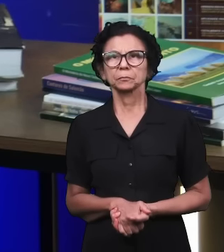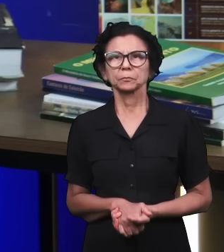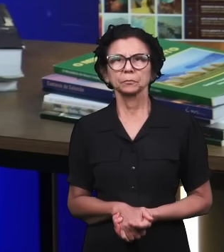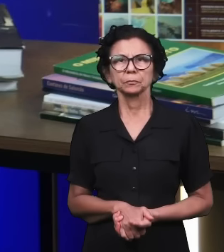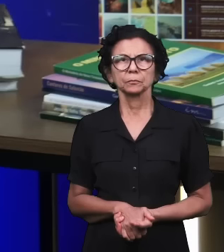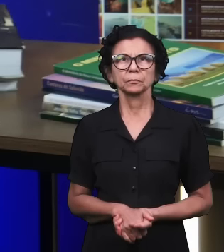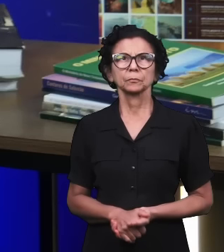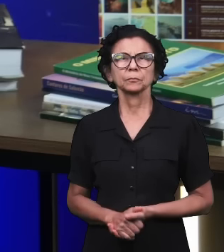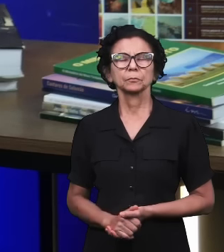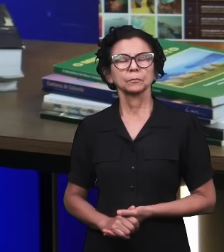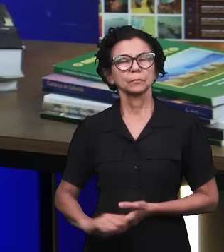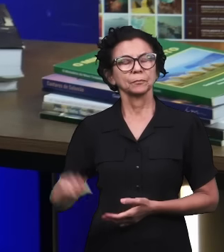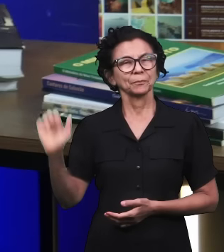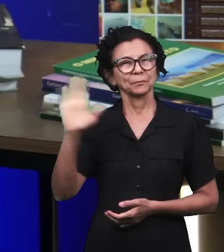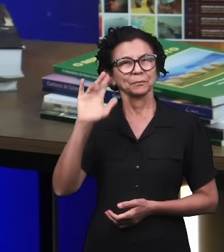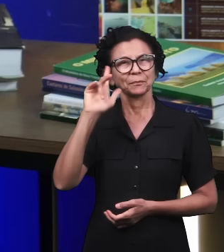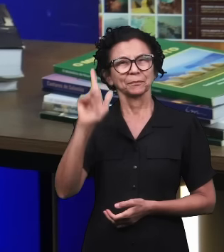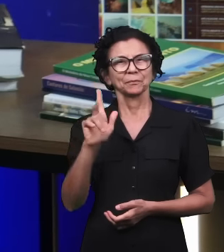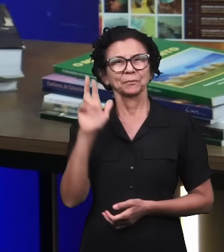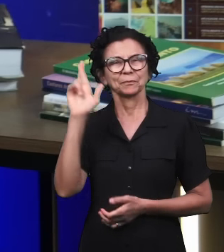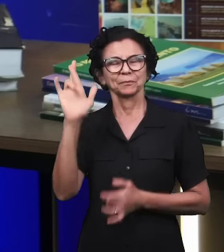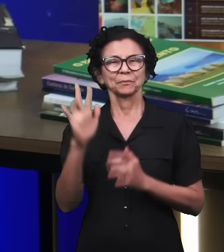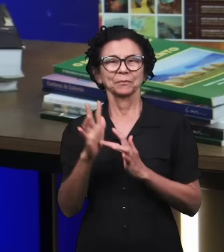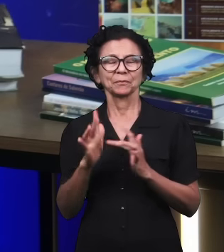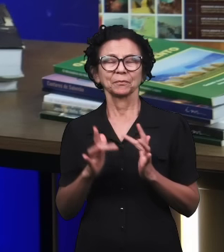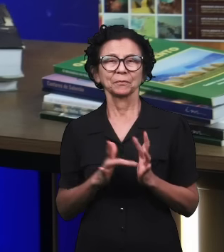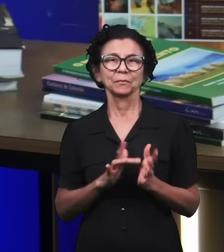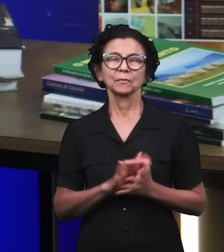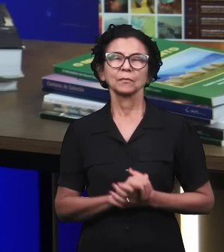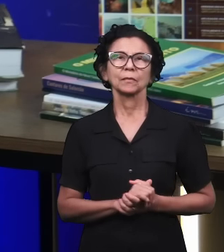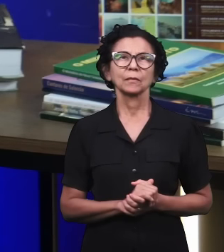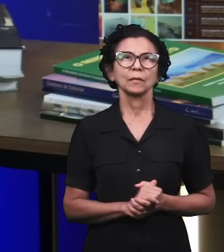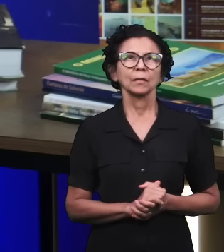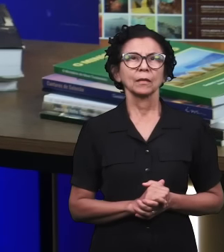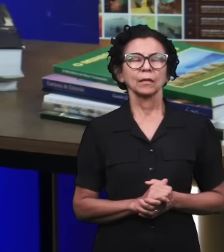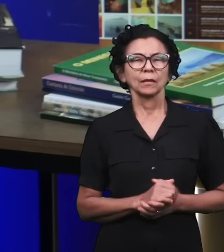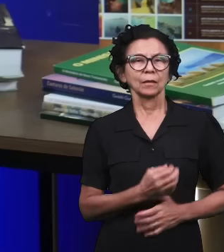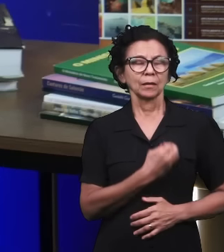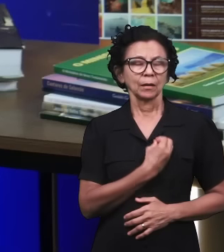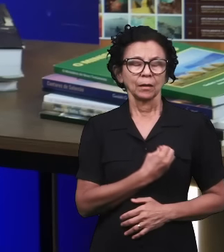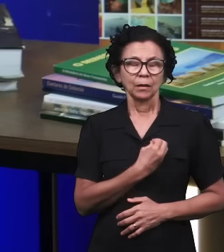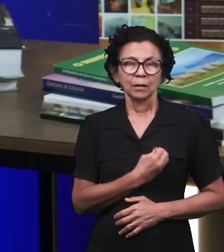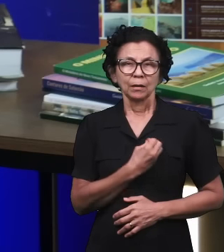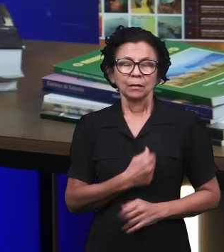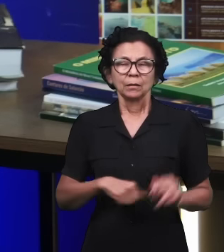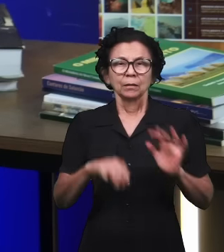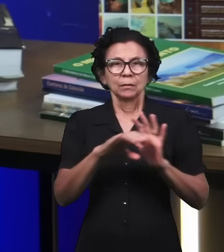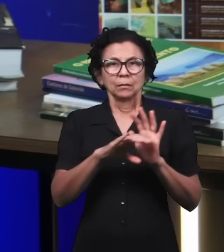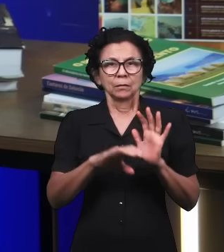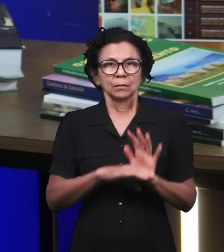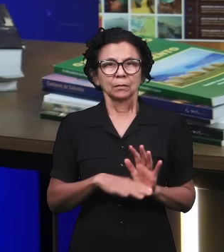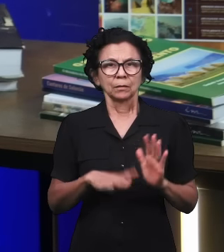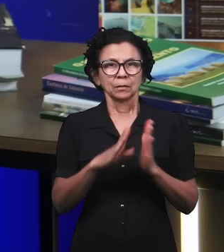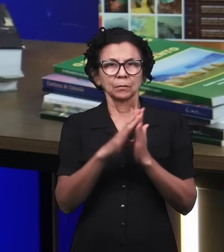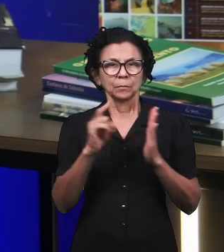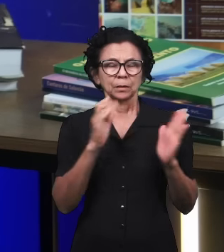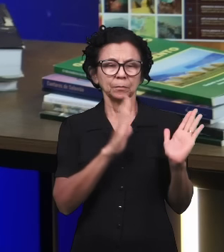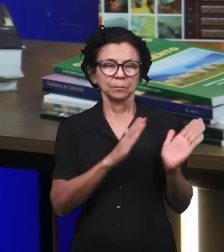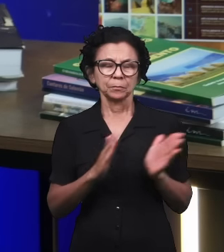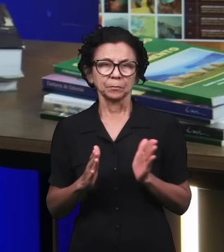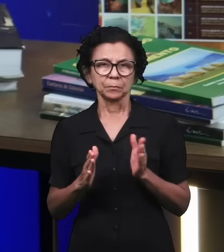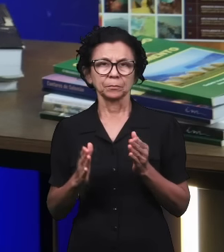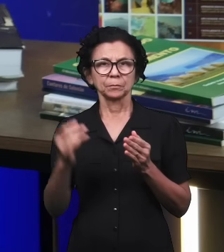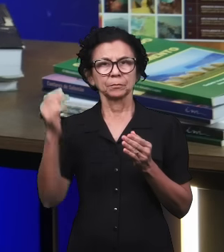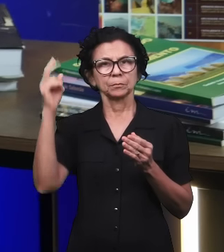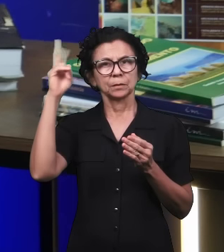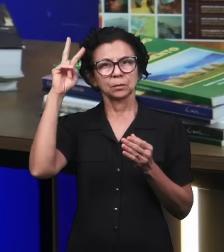Olá, a paz do Senhor Jesus. Nós estamos aqui retornando com o nosso programa Cronologia Bíblica Histórico Profético. E aqui comigo